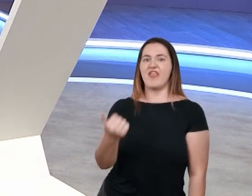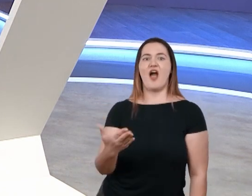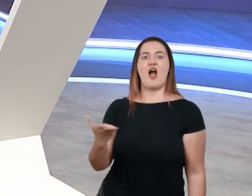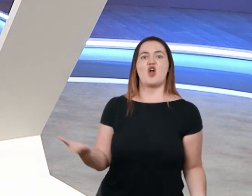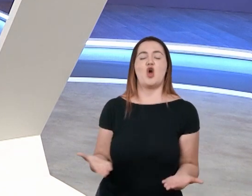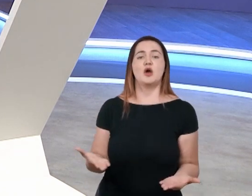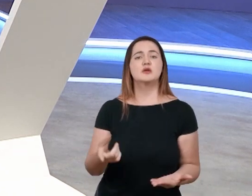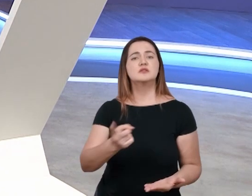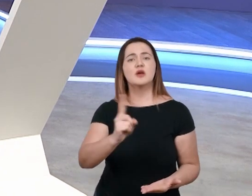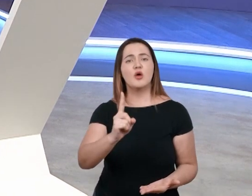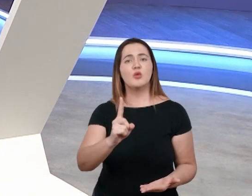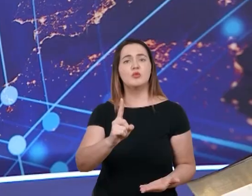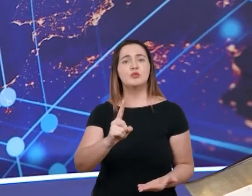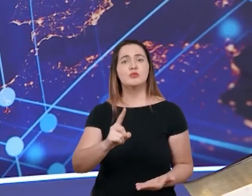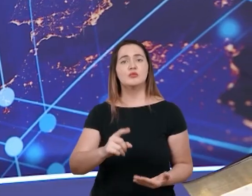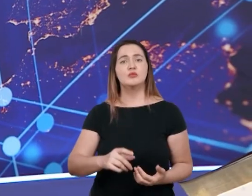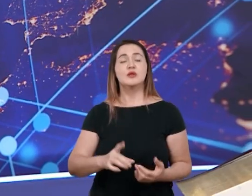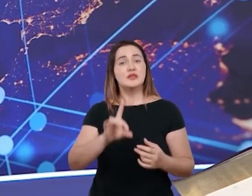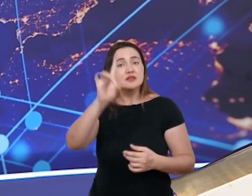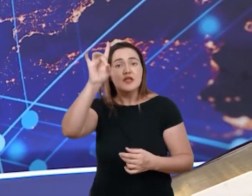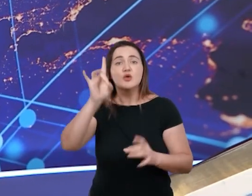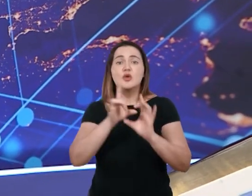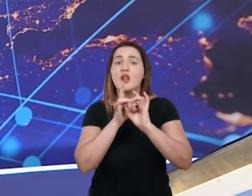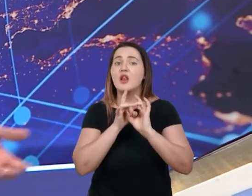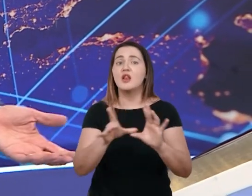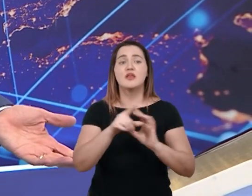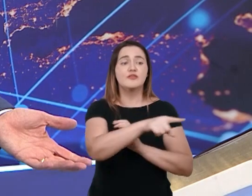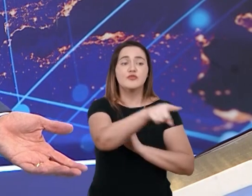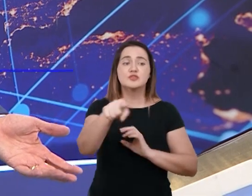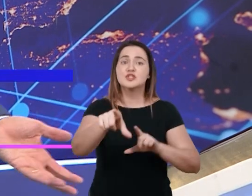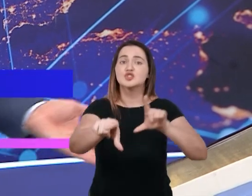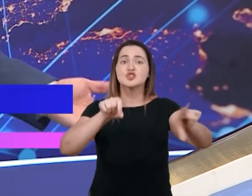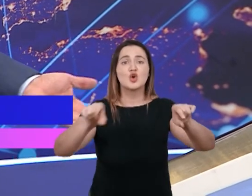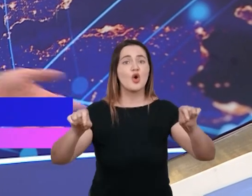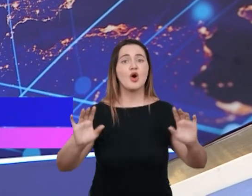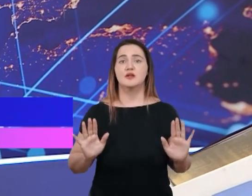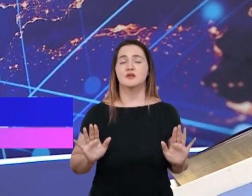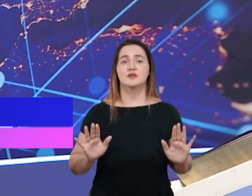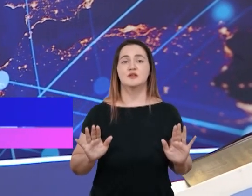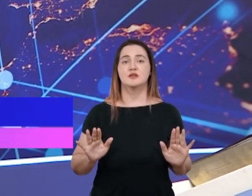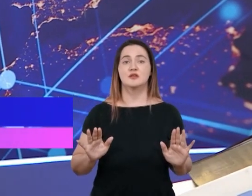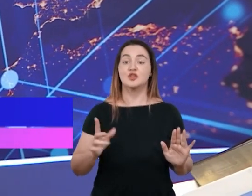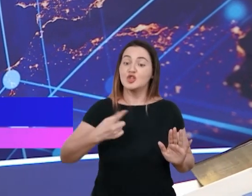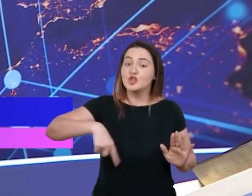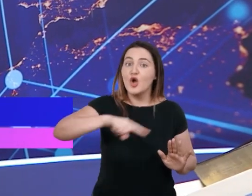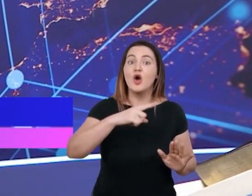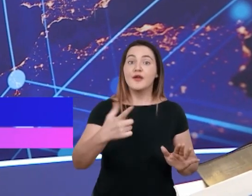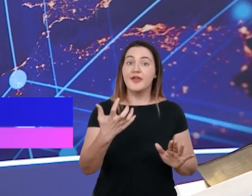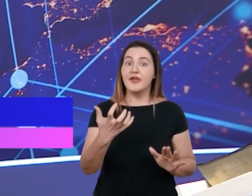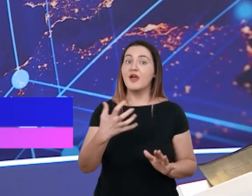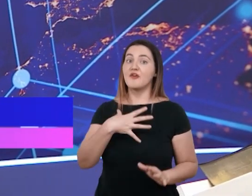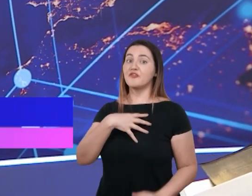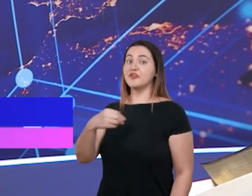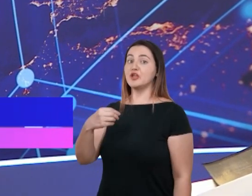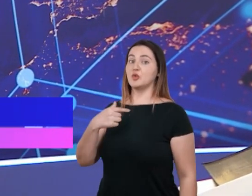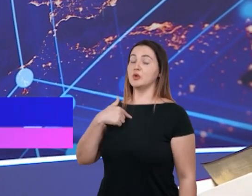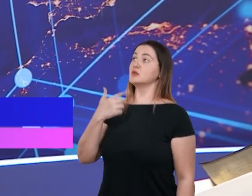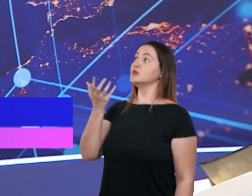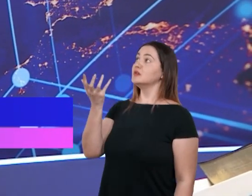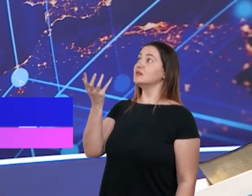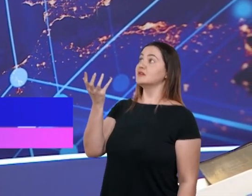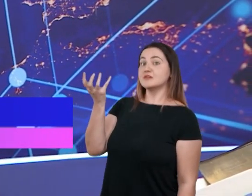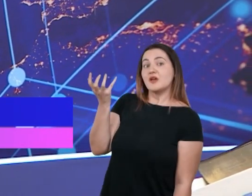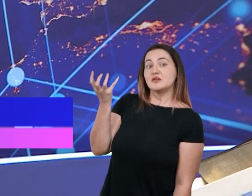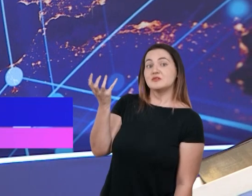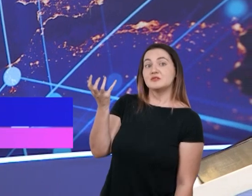rebelde? O filho rebelde pode ser eu, ou pode ser você, quando nós rejeitamos a voz